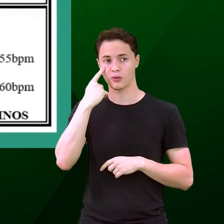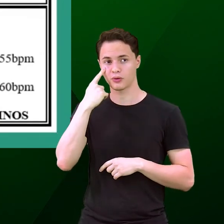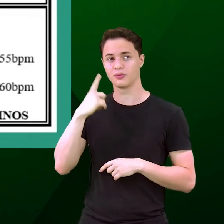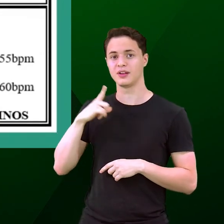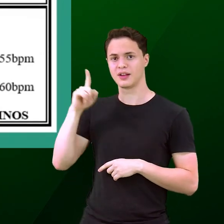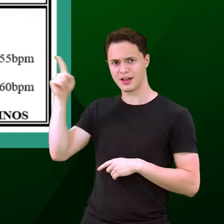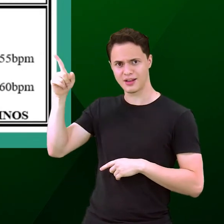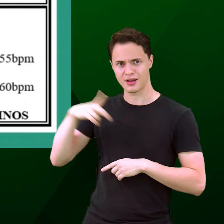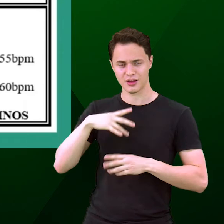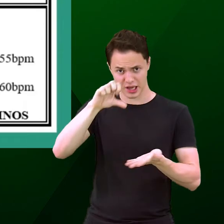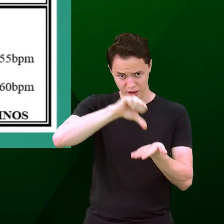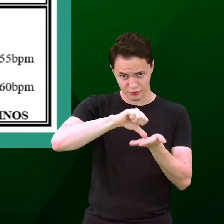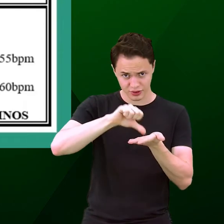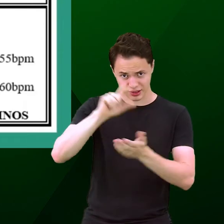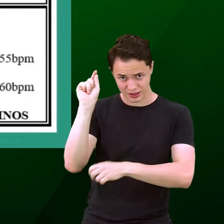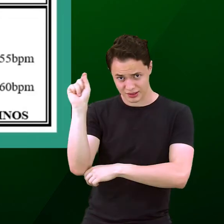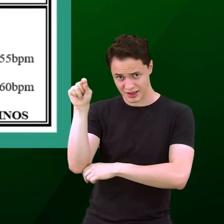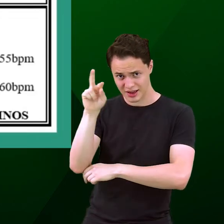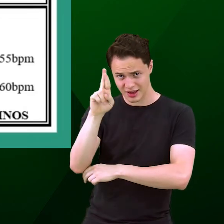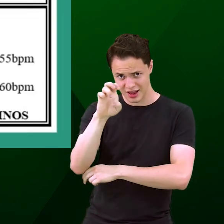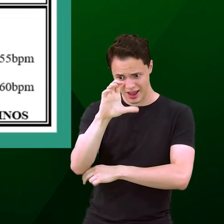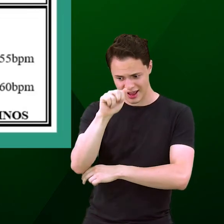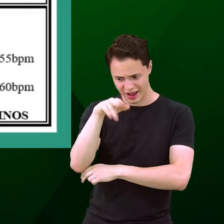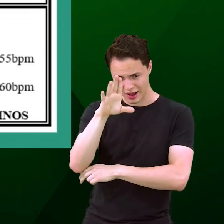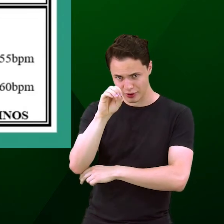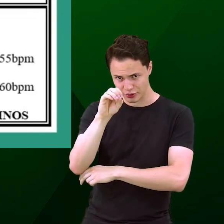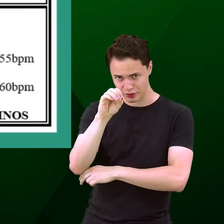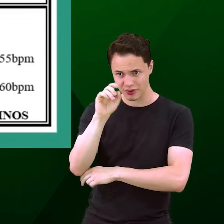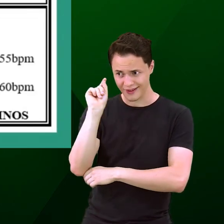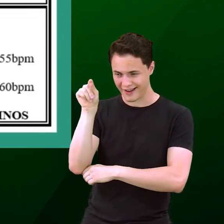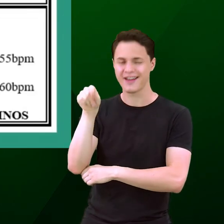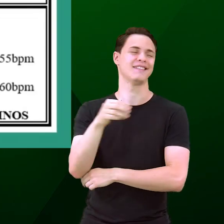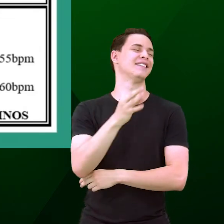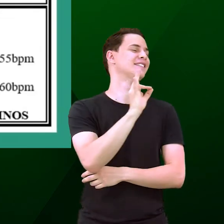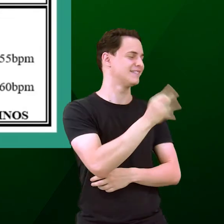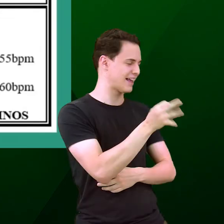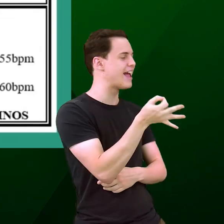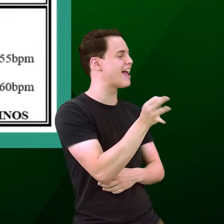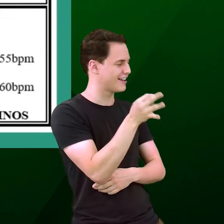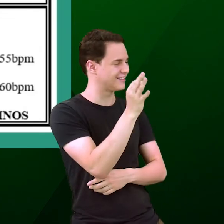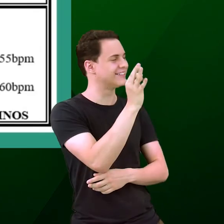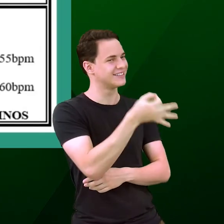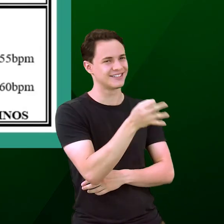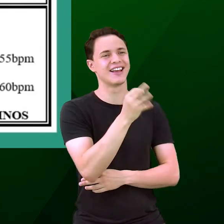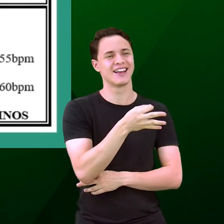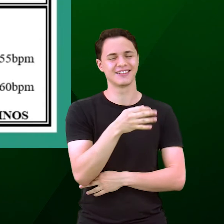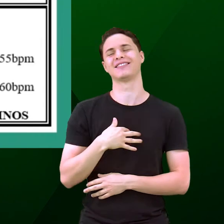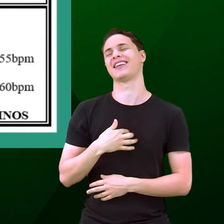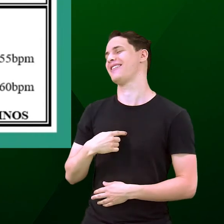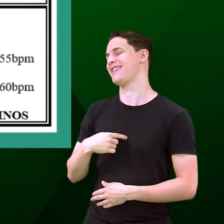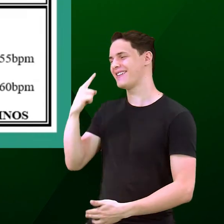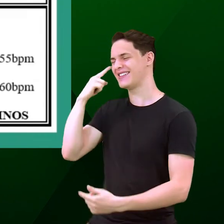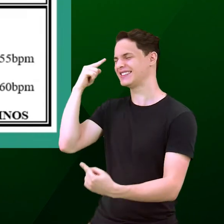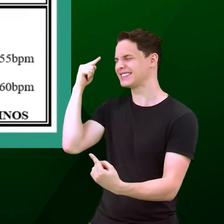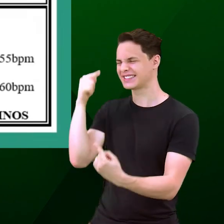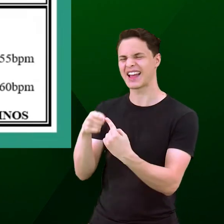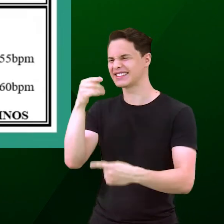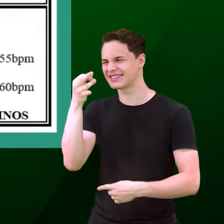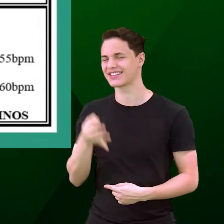é corredor nato, no final é fundamental, porque isso auxilia muito na recuperação muscular,